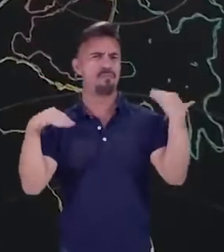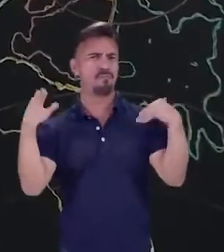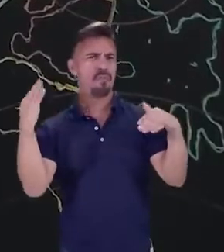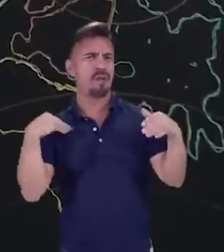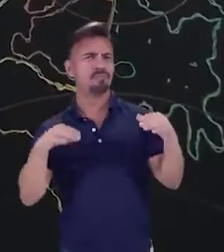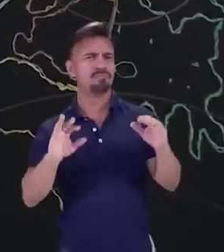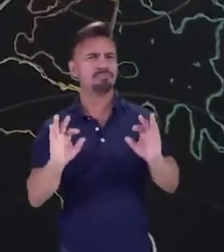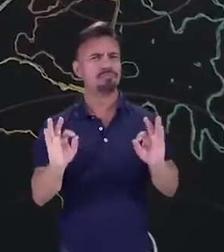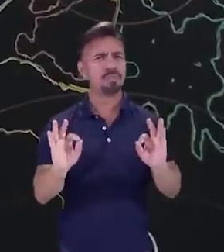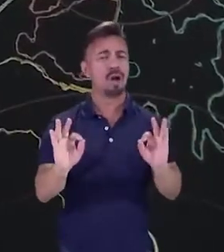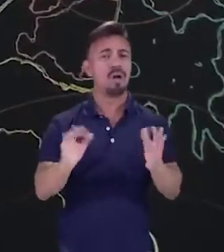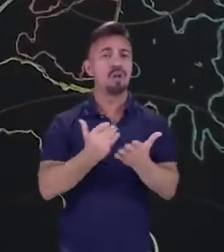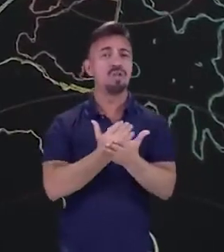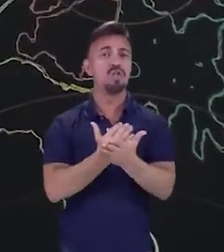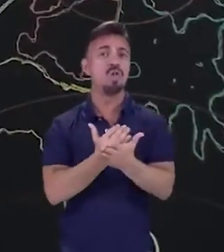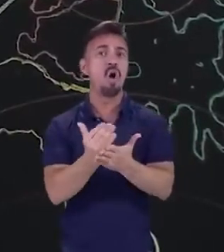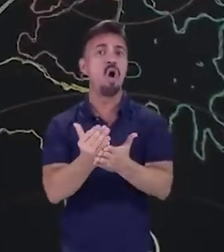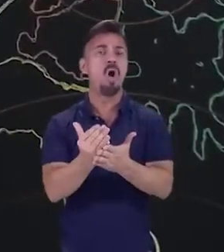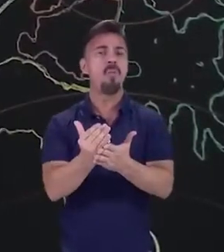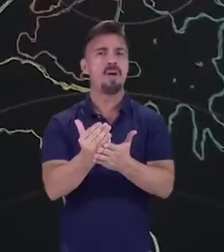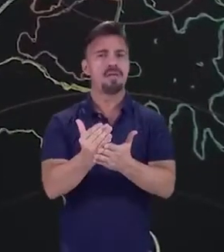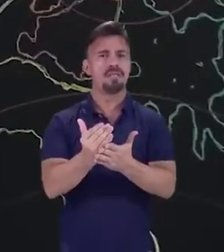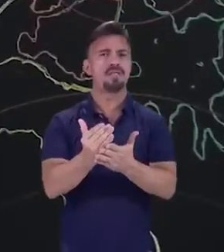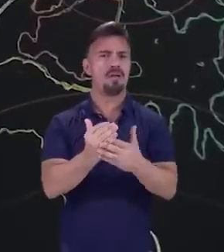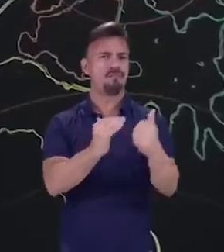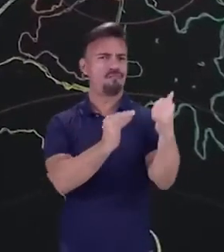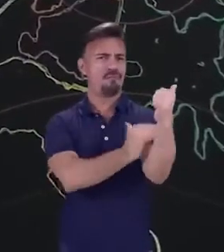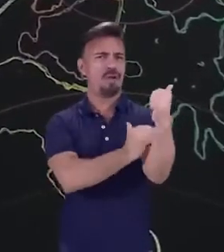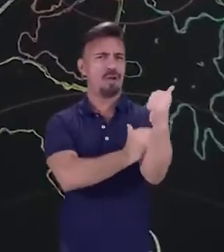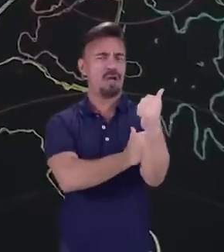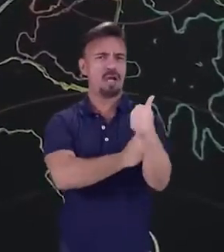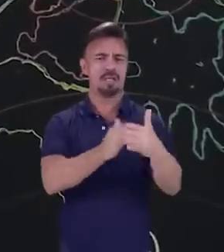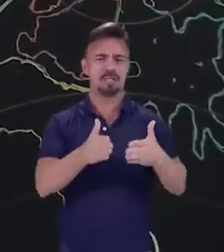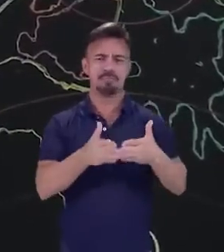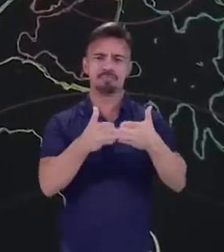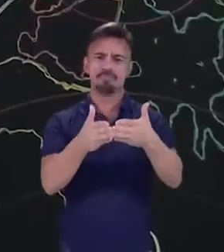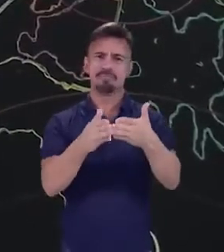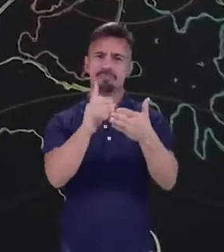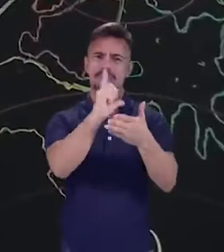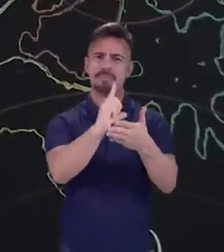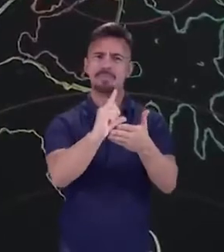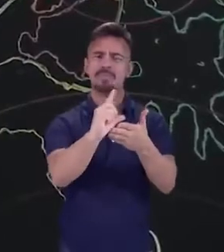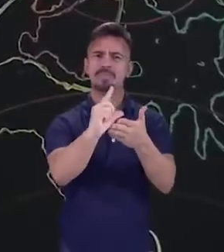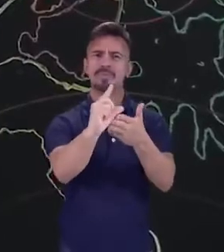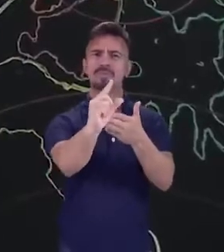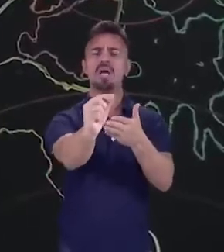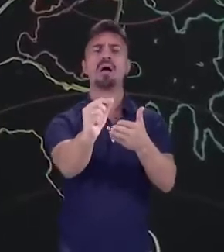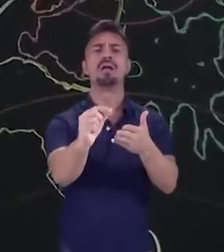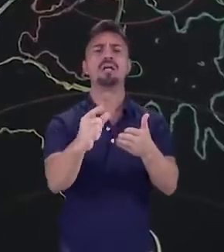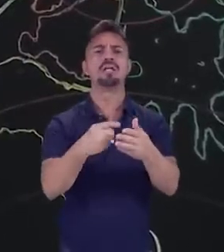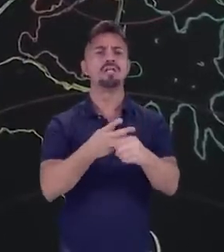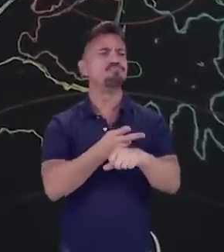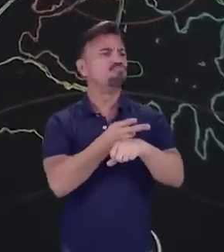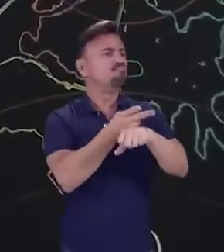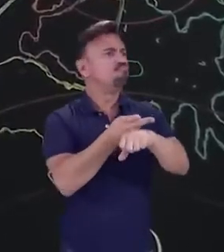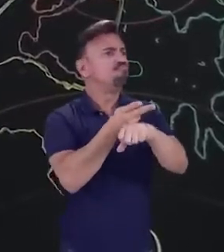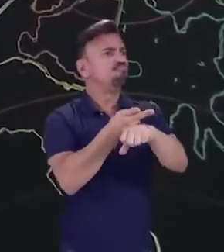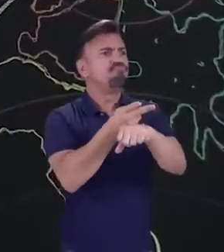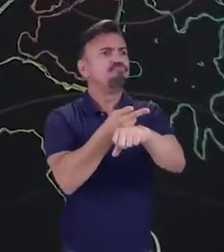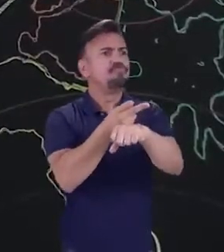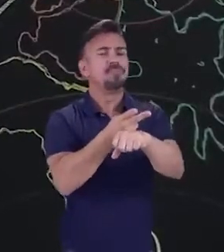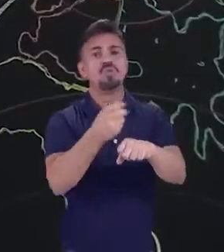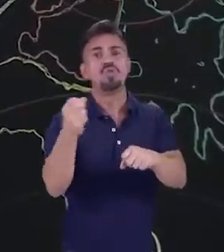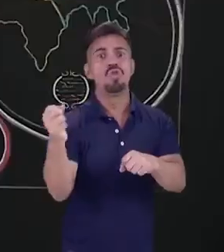vivendo em um período onde o comércio está em fortalecimento. Então as grandes navegações estão muito atreladas a um sentido de busca de novas